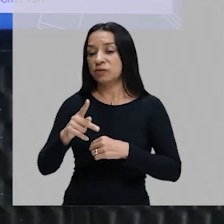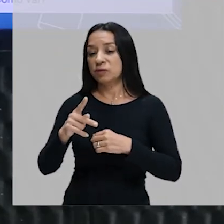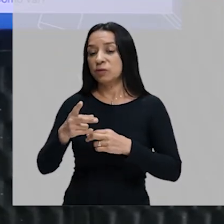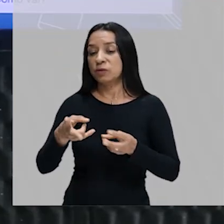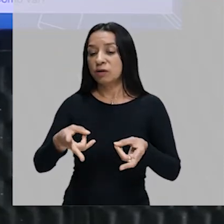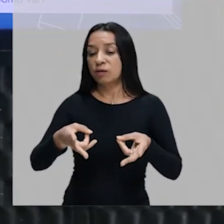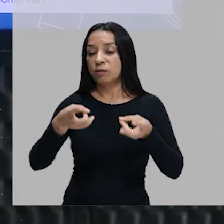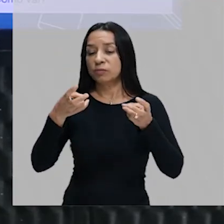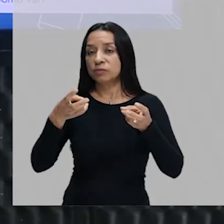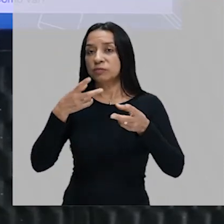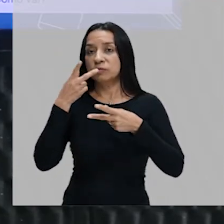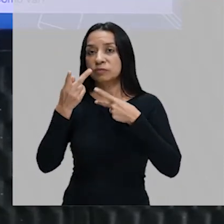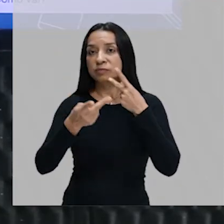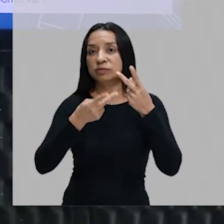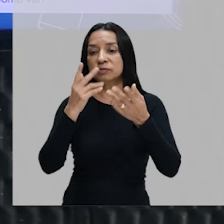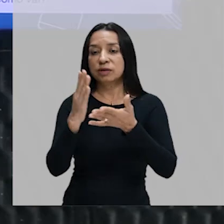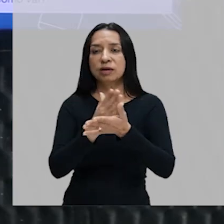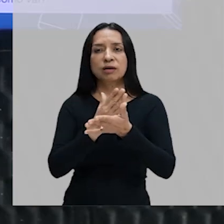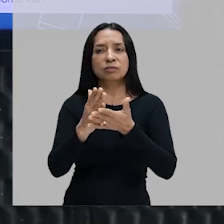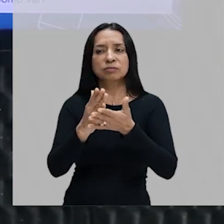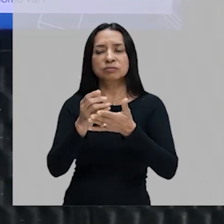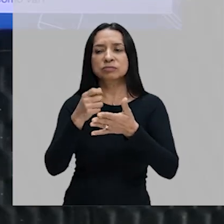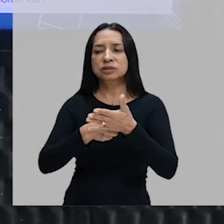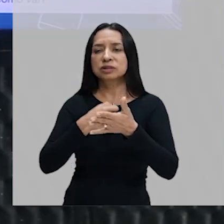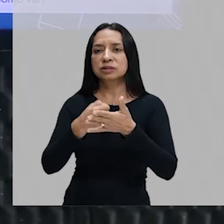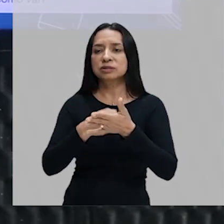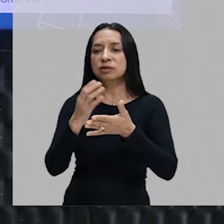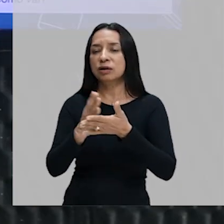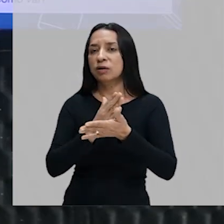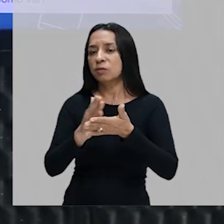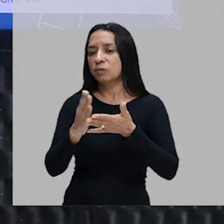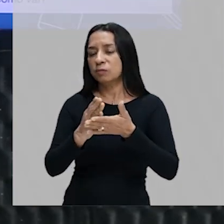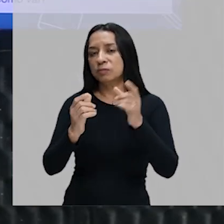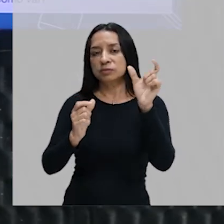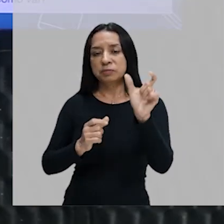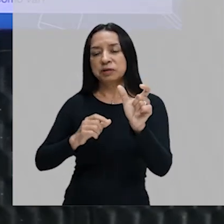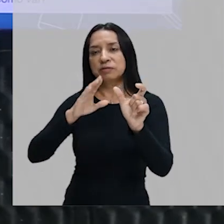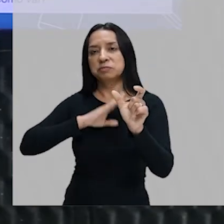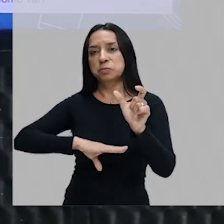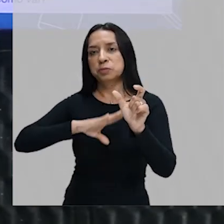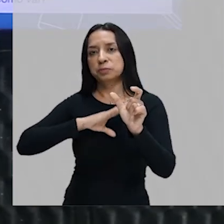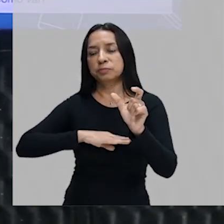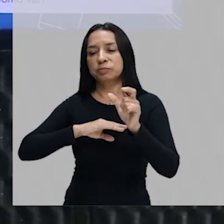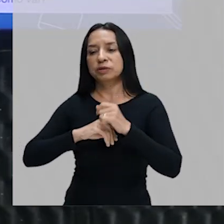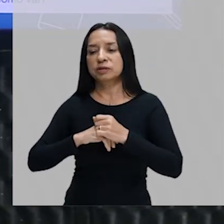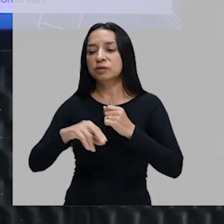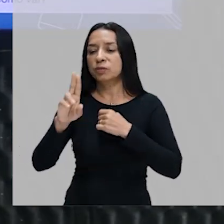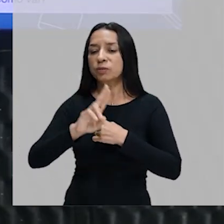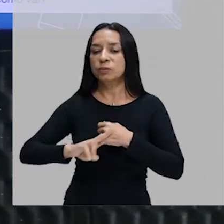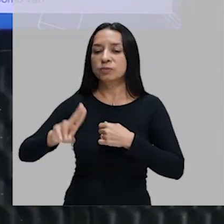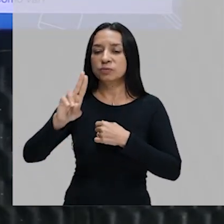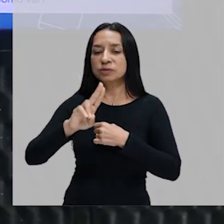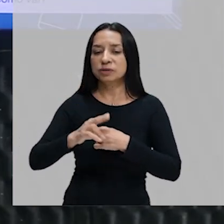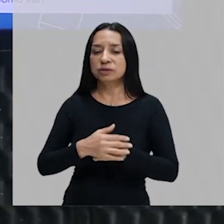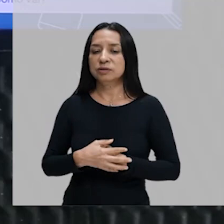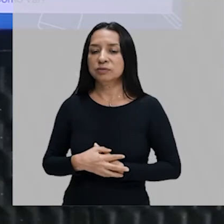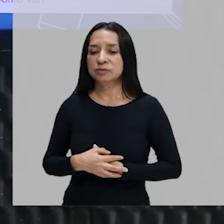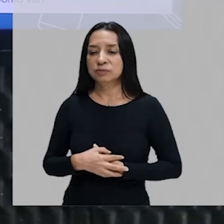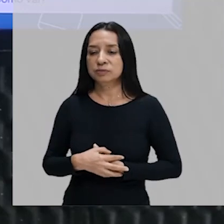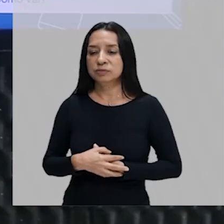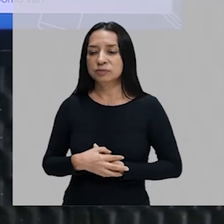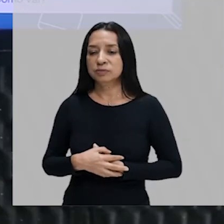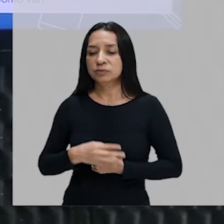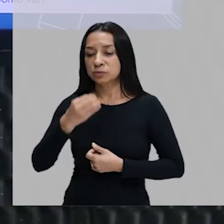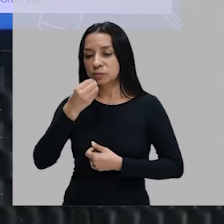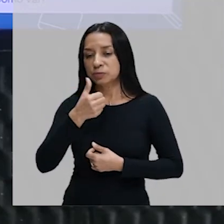ele falava, tentando falar algumas palavras em português, né? Ele usava o todo bien para dizer que